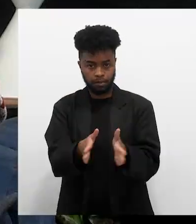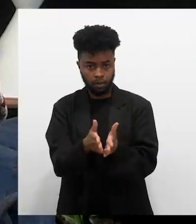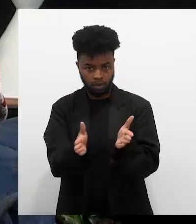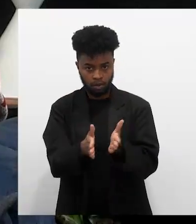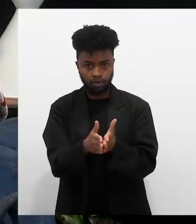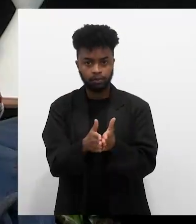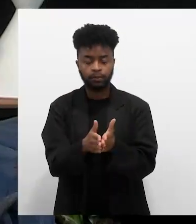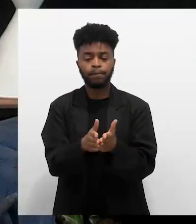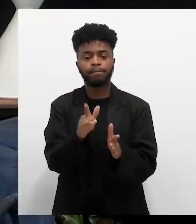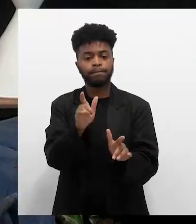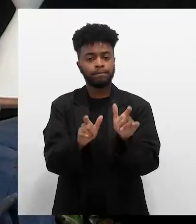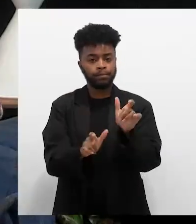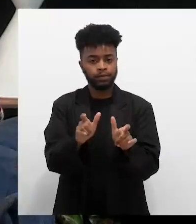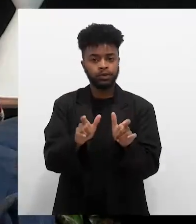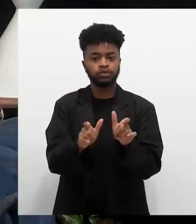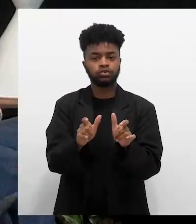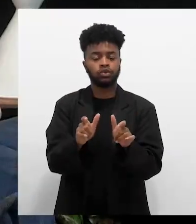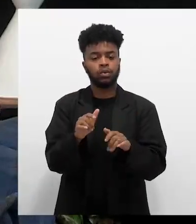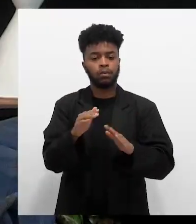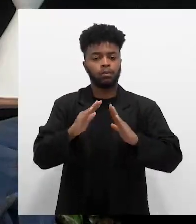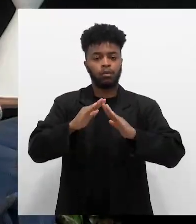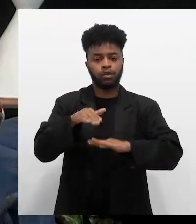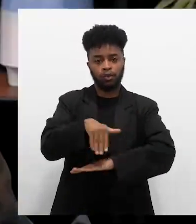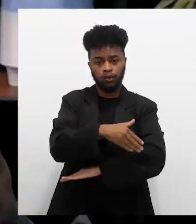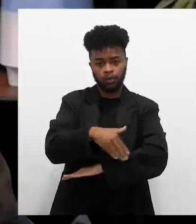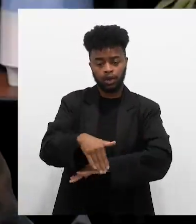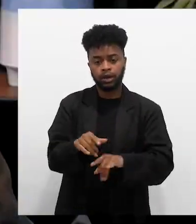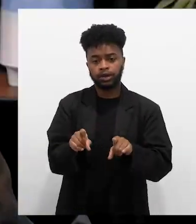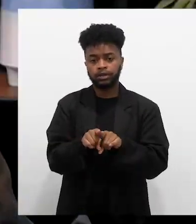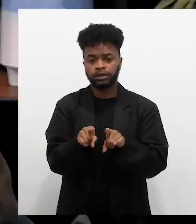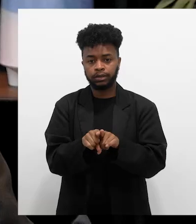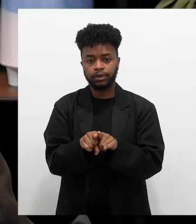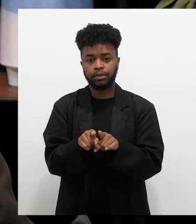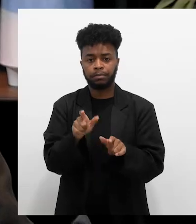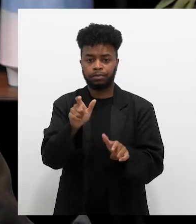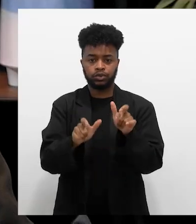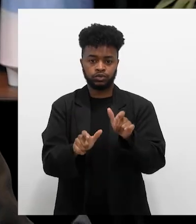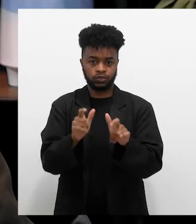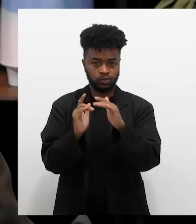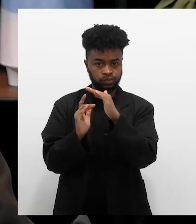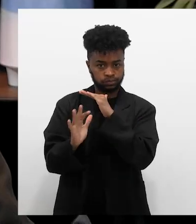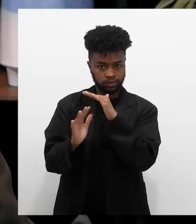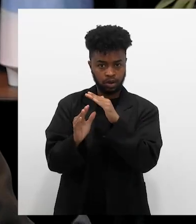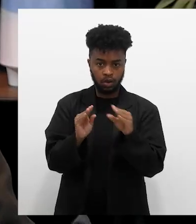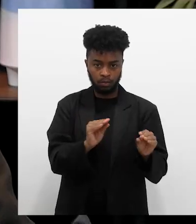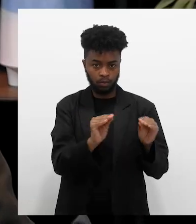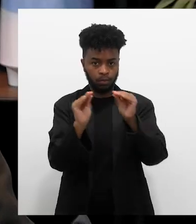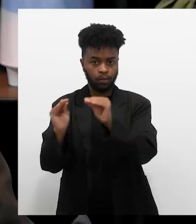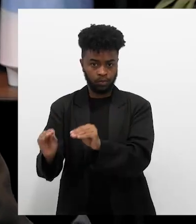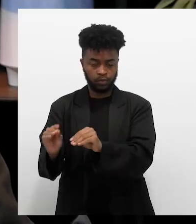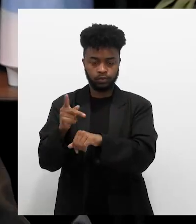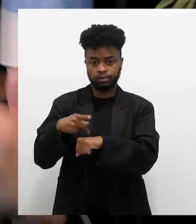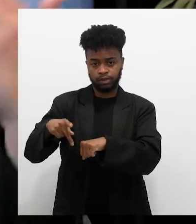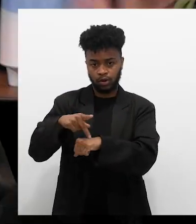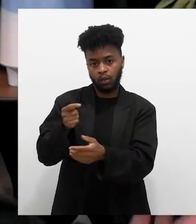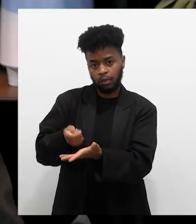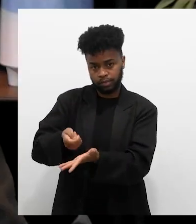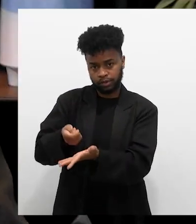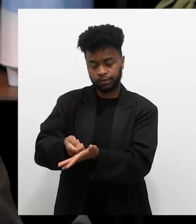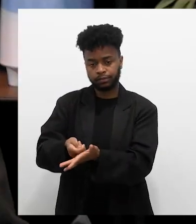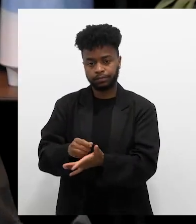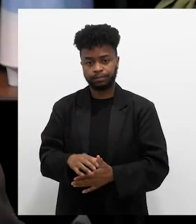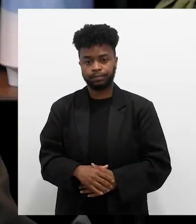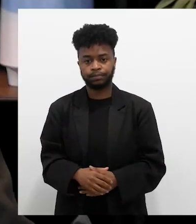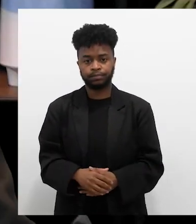pobres, dos moradores em situação de rua e dos exilados, quer dizer, das pessoas que... Dos migrantes são obrigados